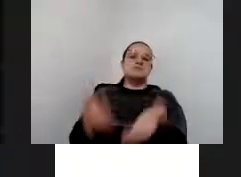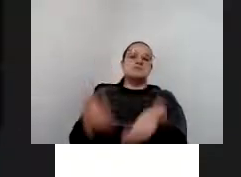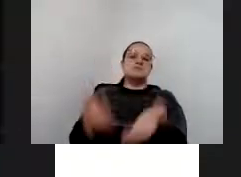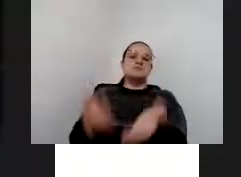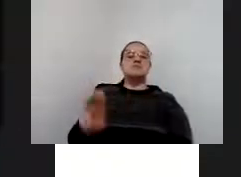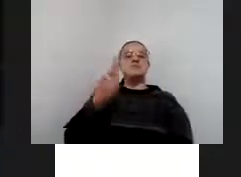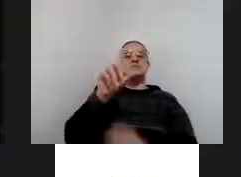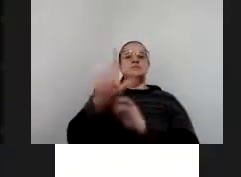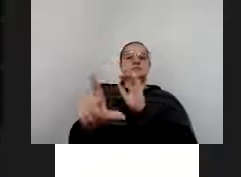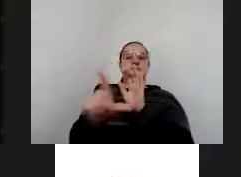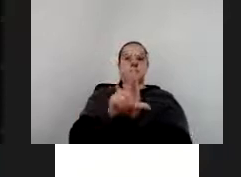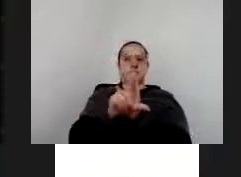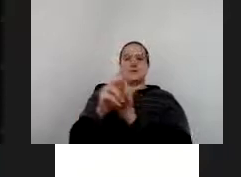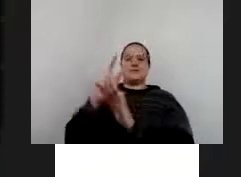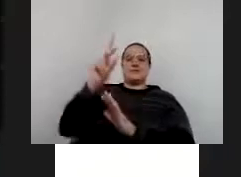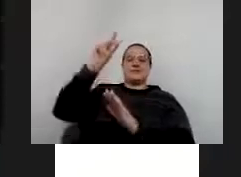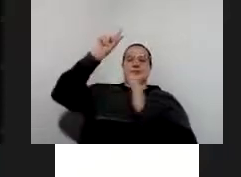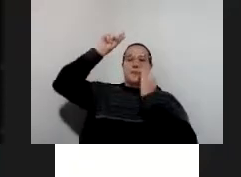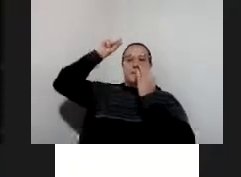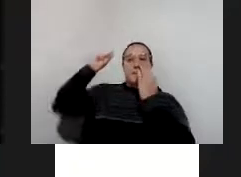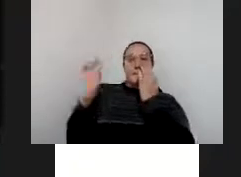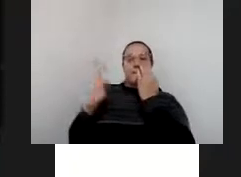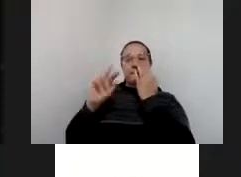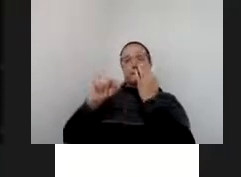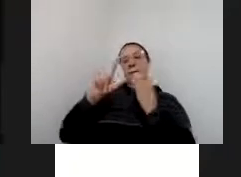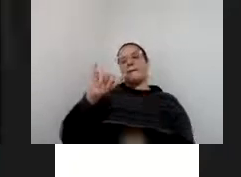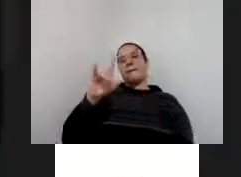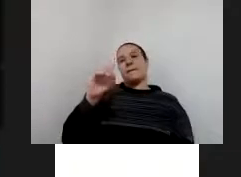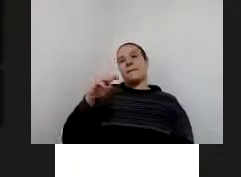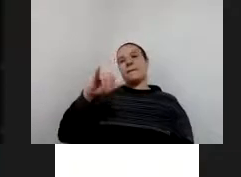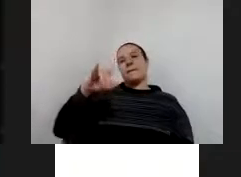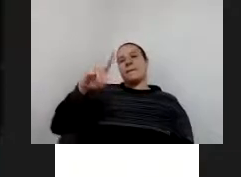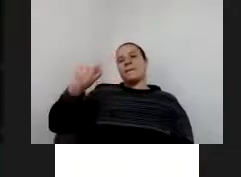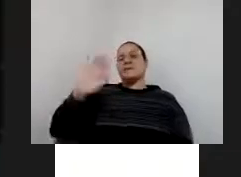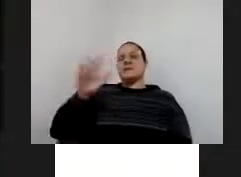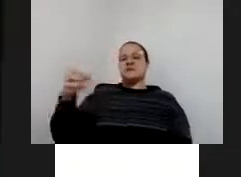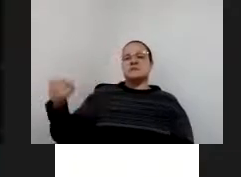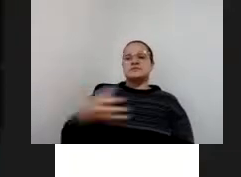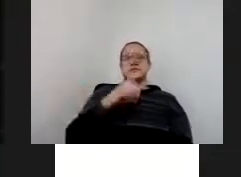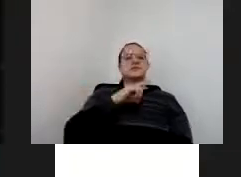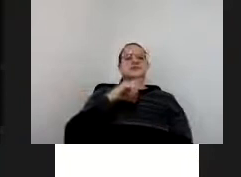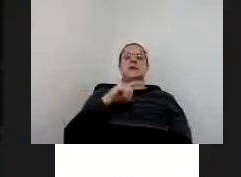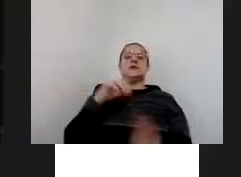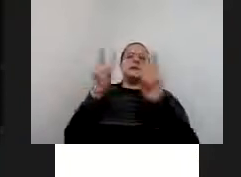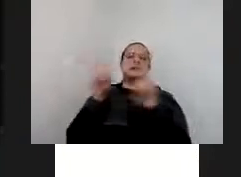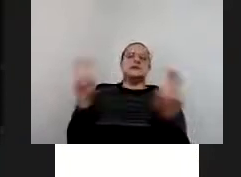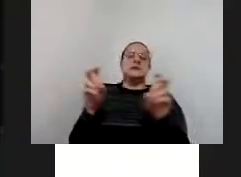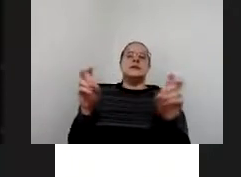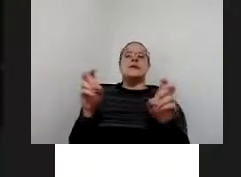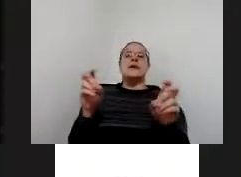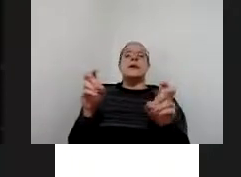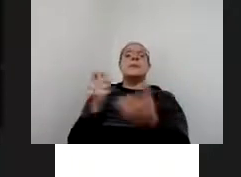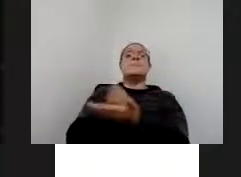coisa absolutamente nova. Na lei da talidomida existe uma pontuação com relação às pensões alimentícias, as pensões que